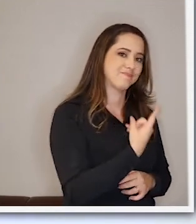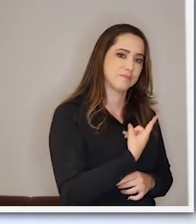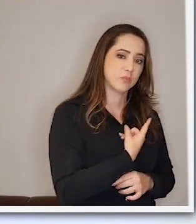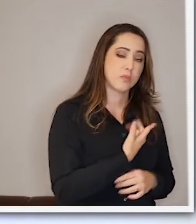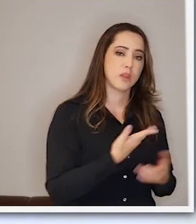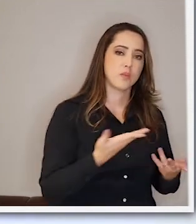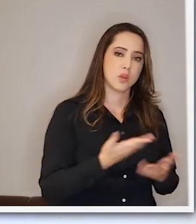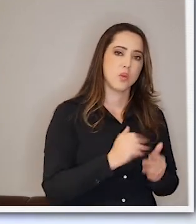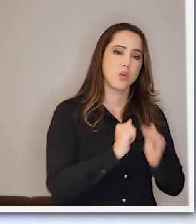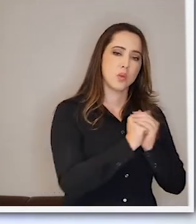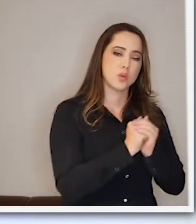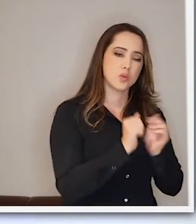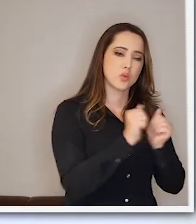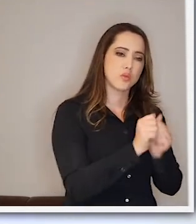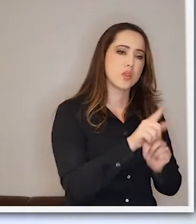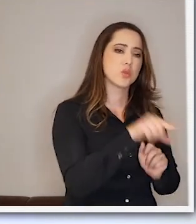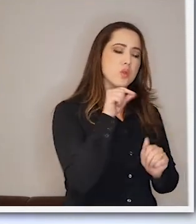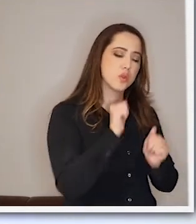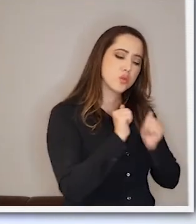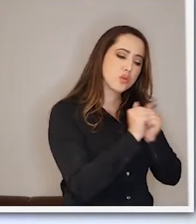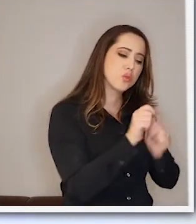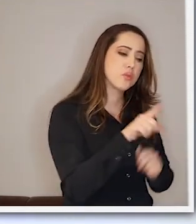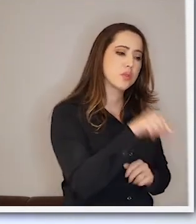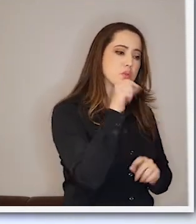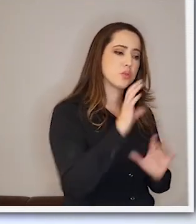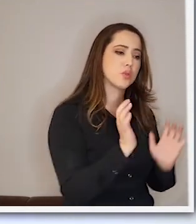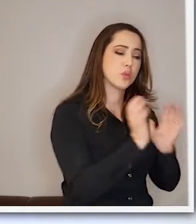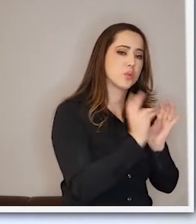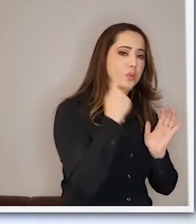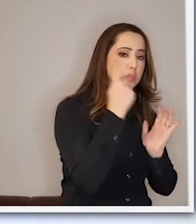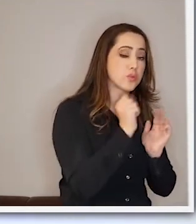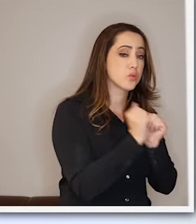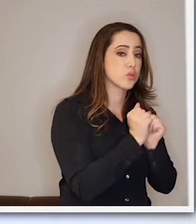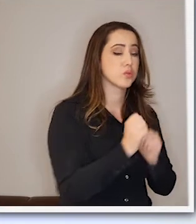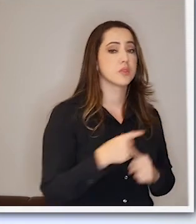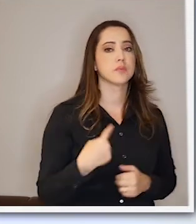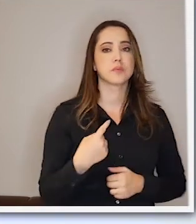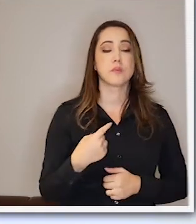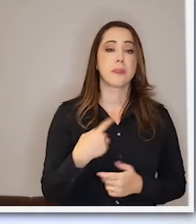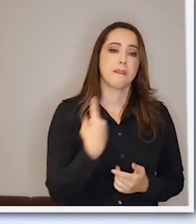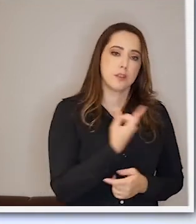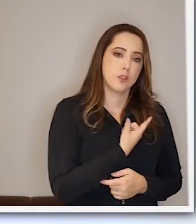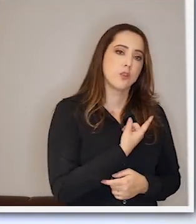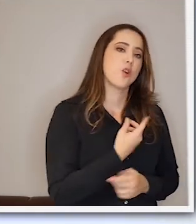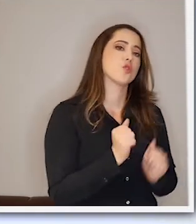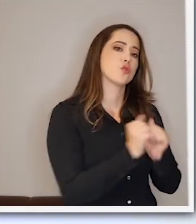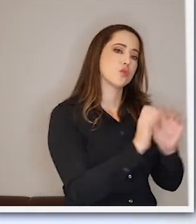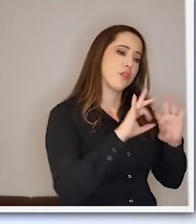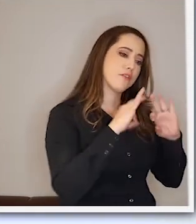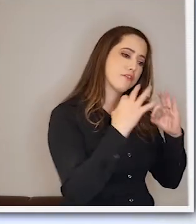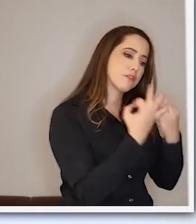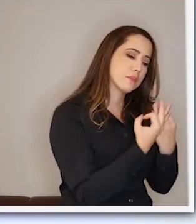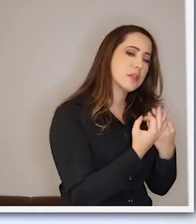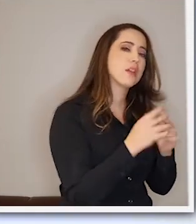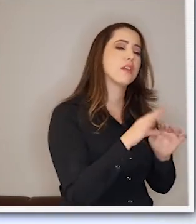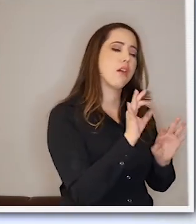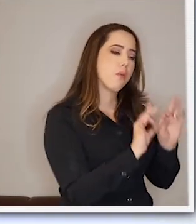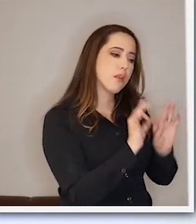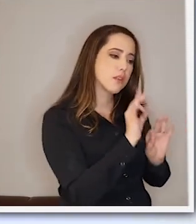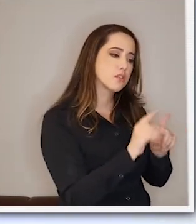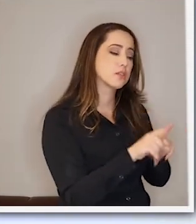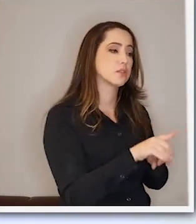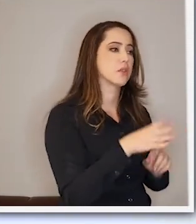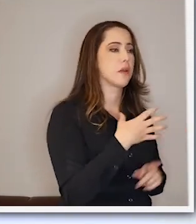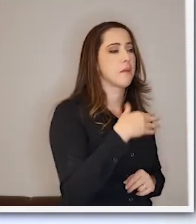Inclusive ela me ajudou a escolher o partido republicano. Então hoje ela e eu estamos alinhados como